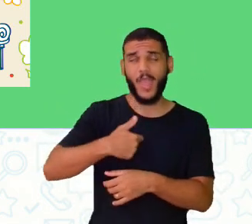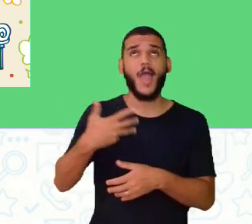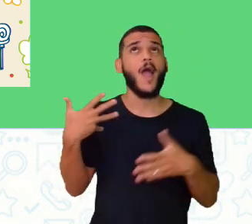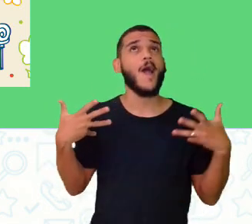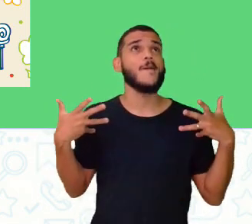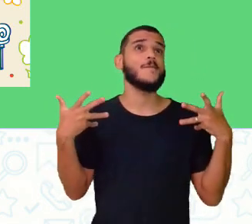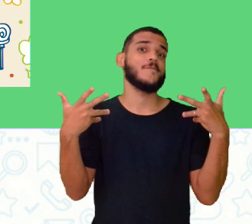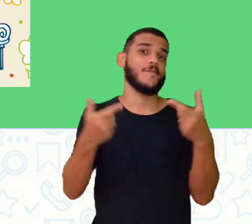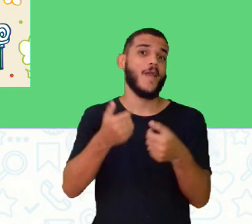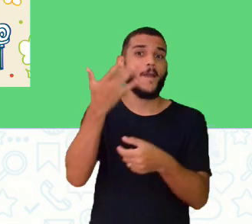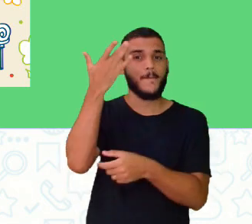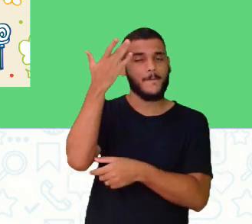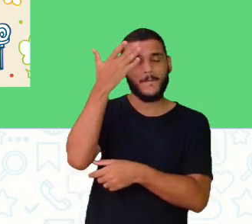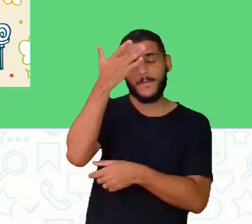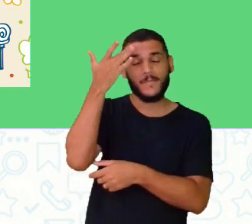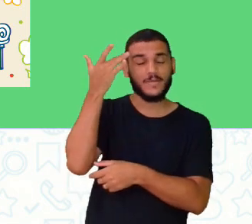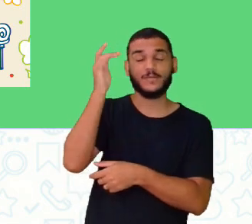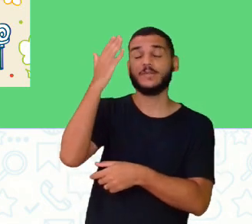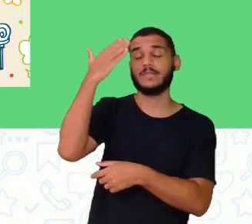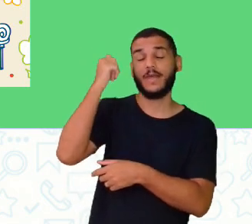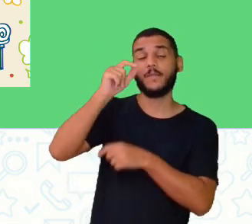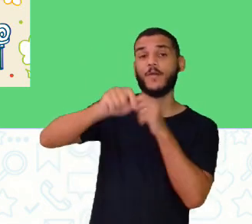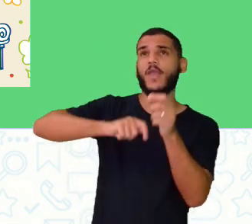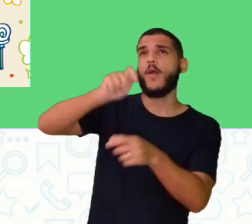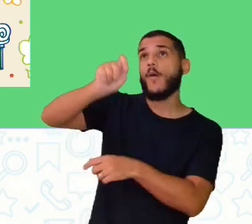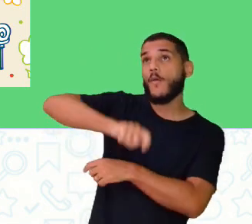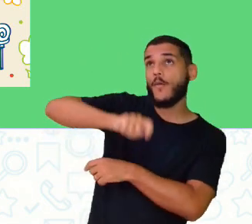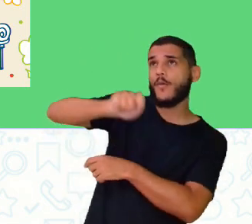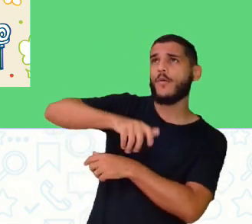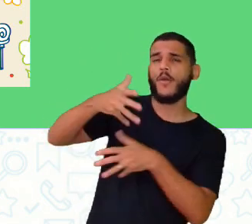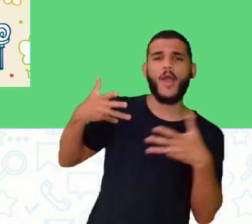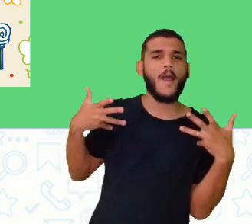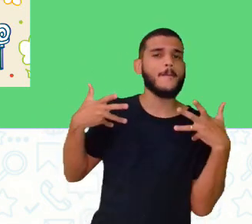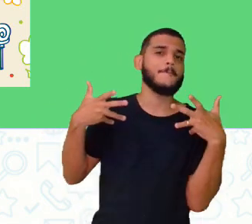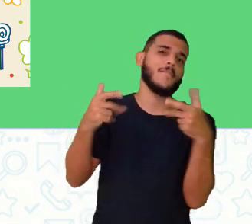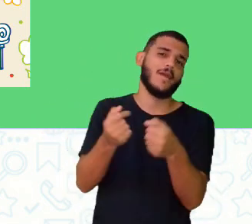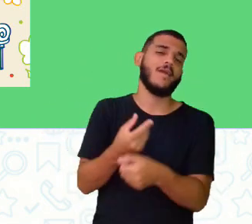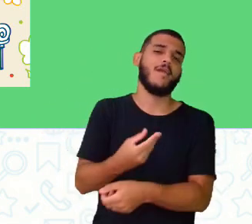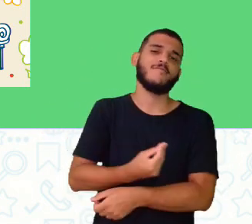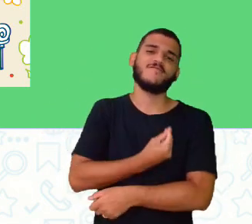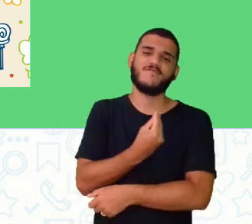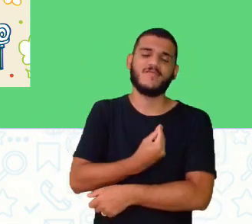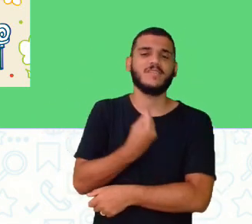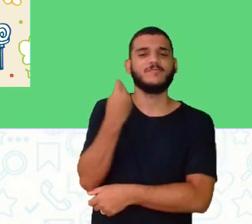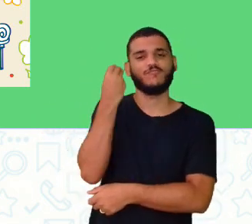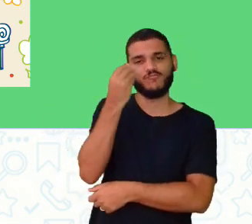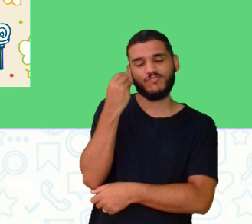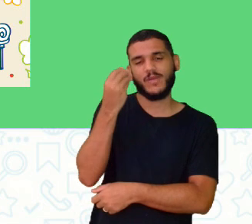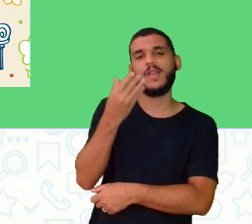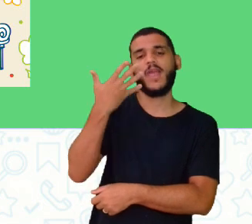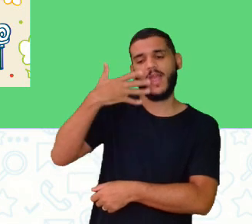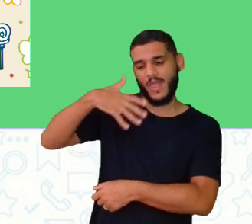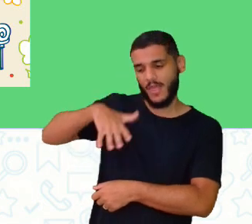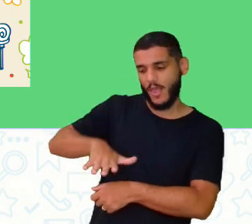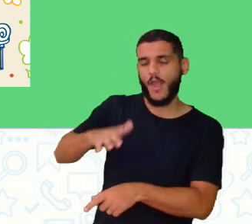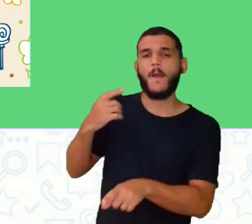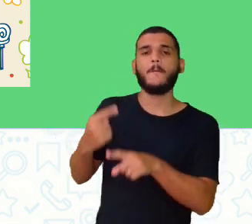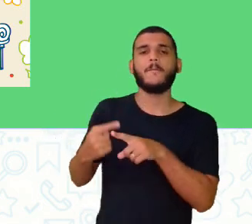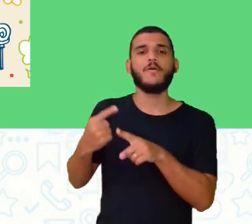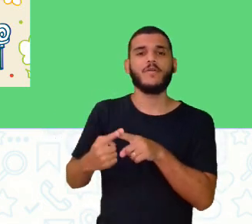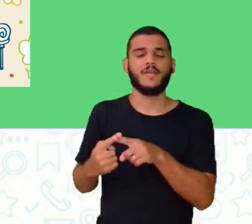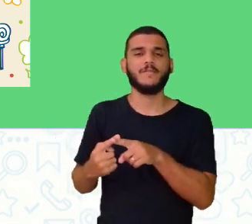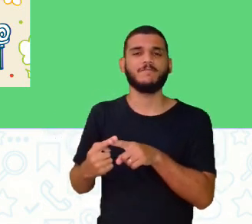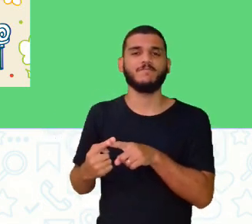não é? Alguém que sabe empinar uma pipa, é maravilhoso. Então é a vida, não é? Na infância. E por que não vivenciar